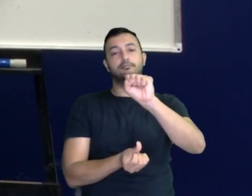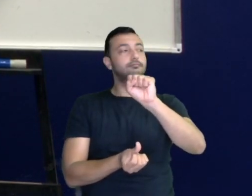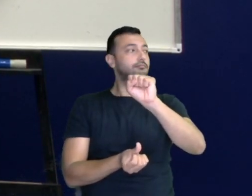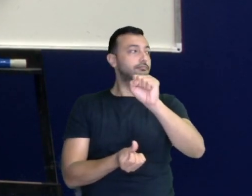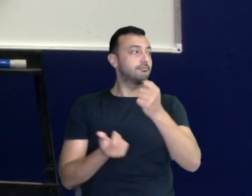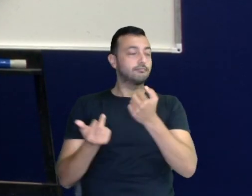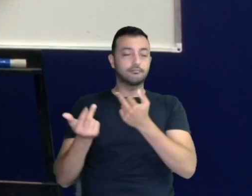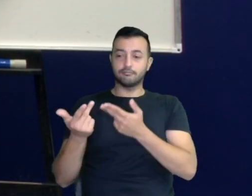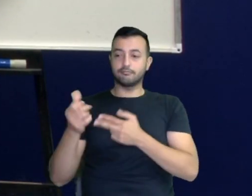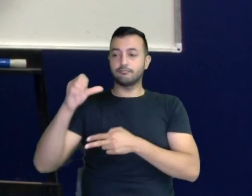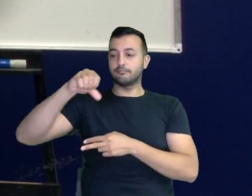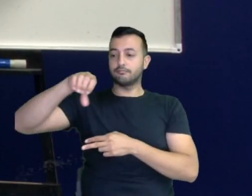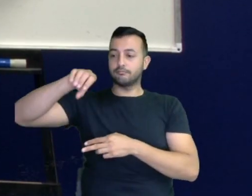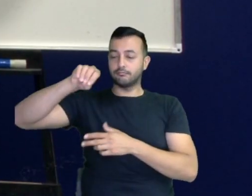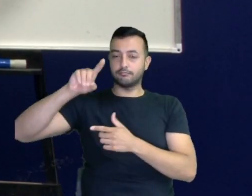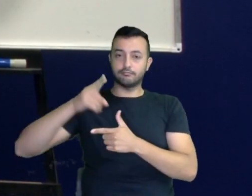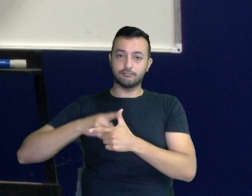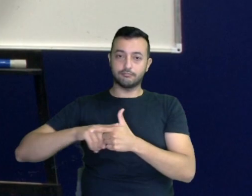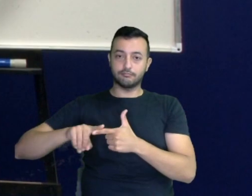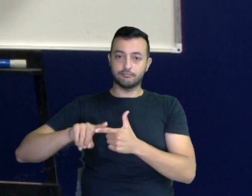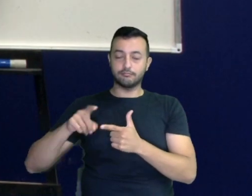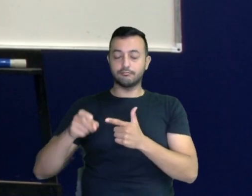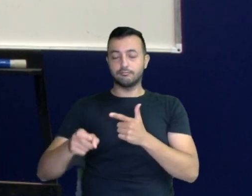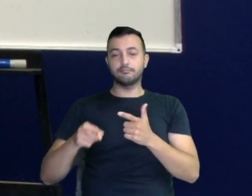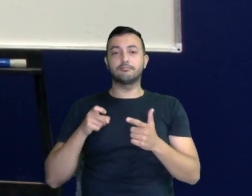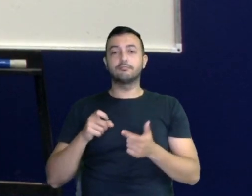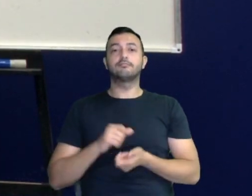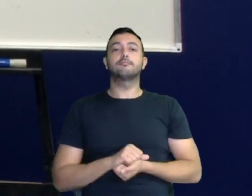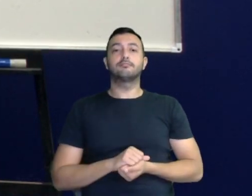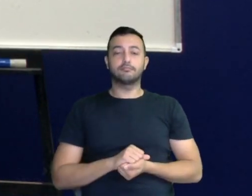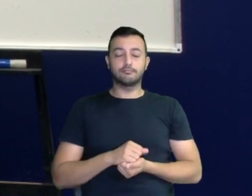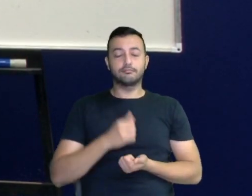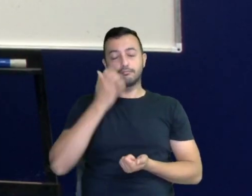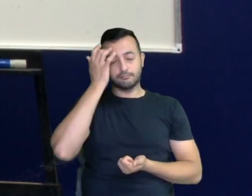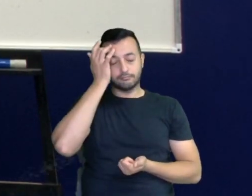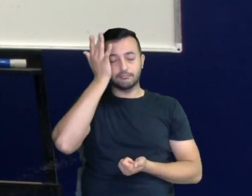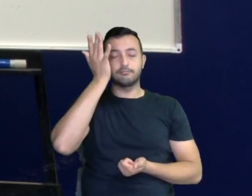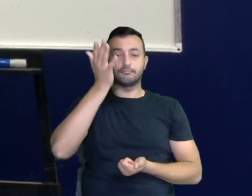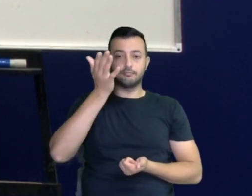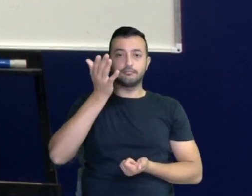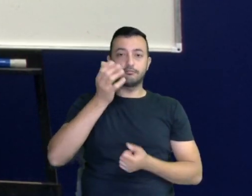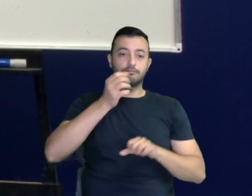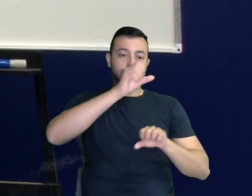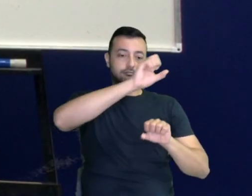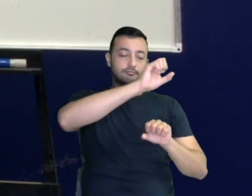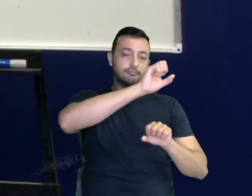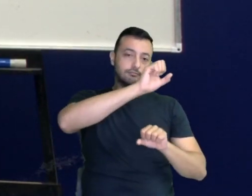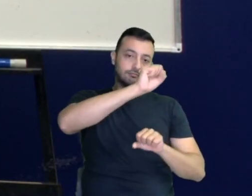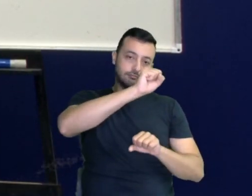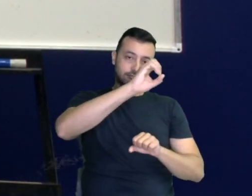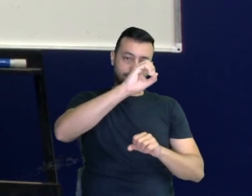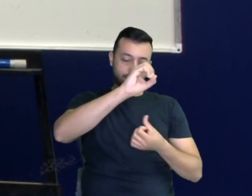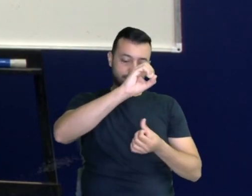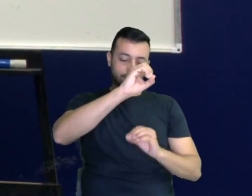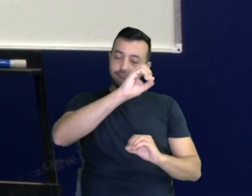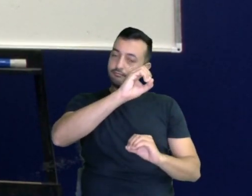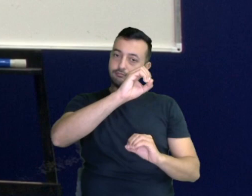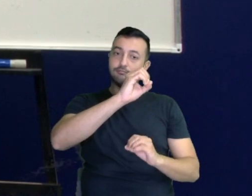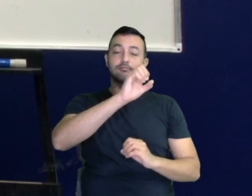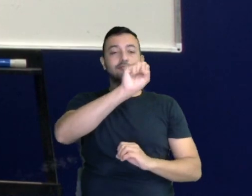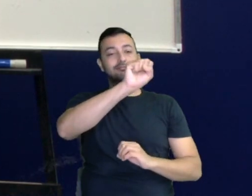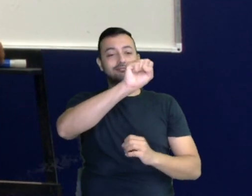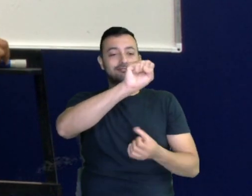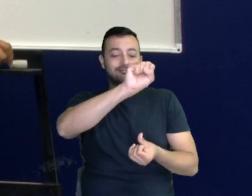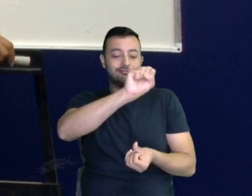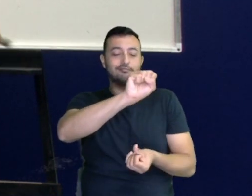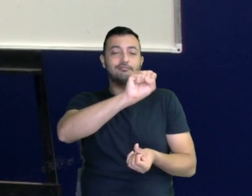6 igual a 90 dividido por x. Melhorou, né? Ao invés de 80 e 60, agora a gente tem 8 e 6.